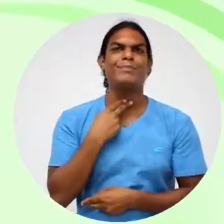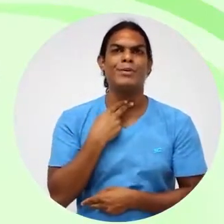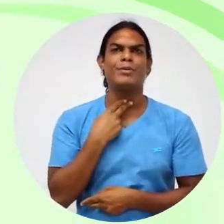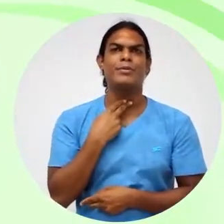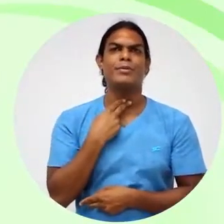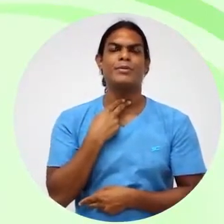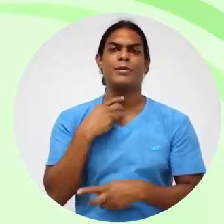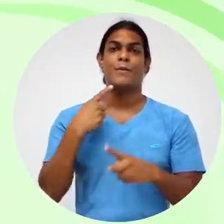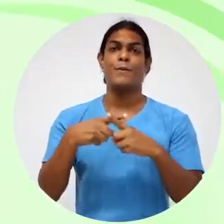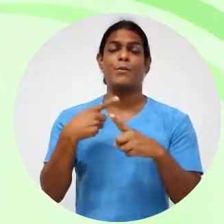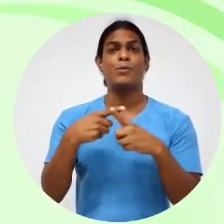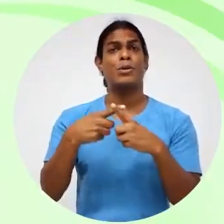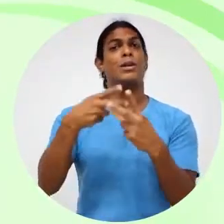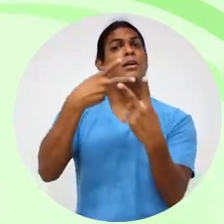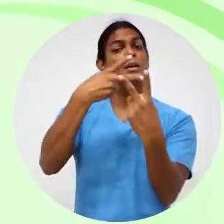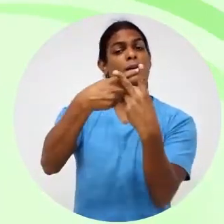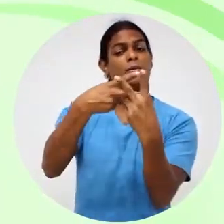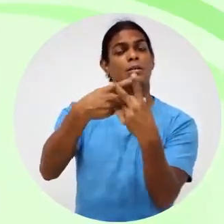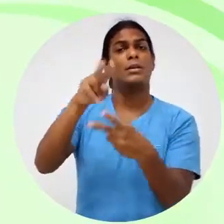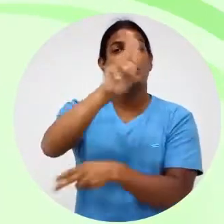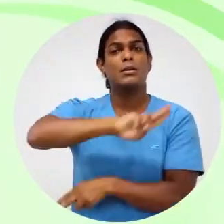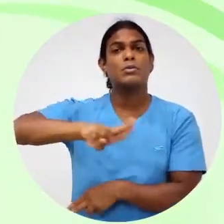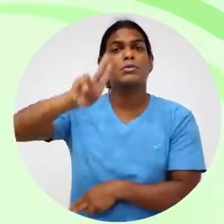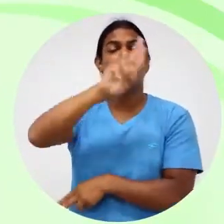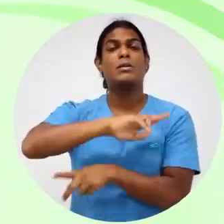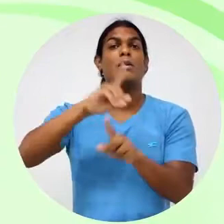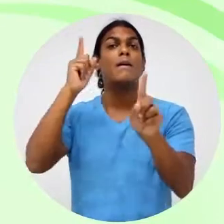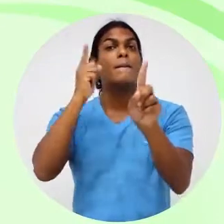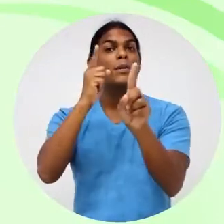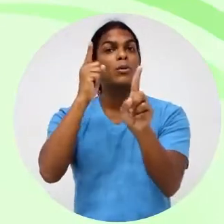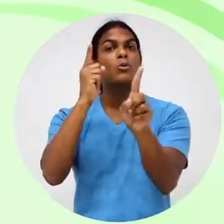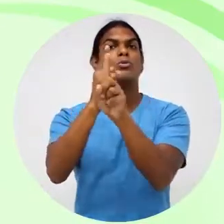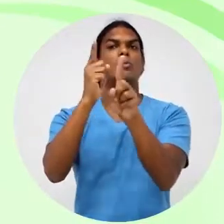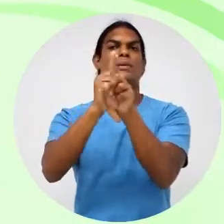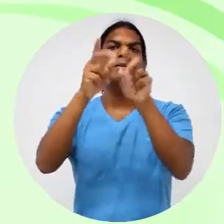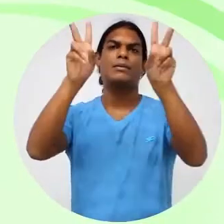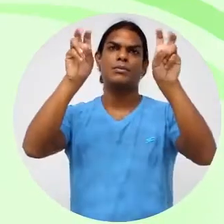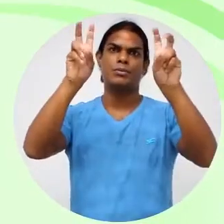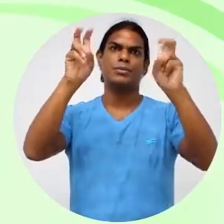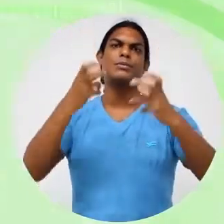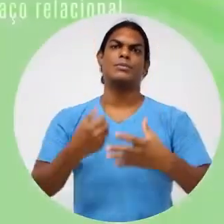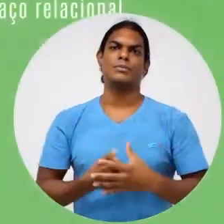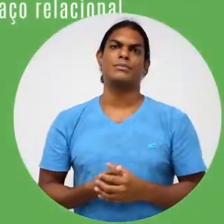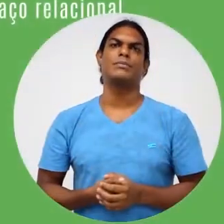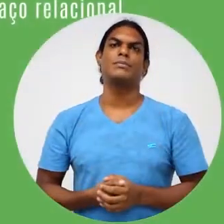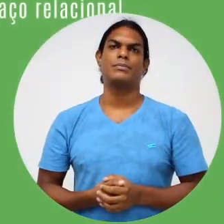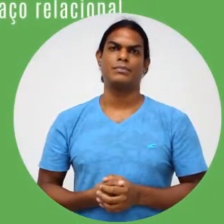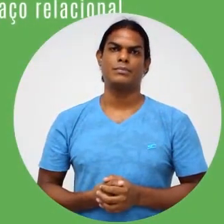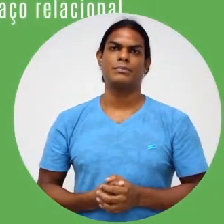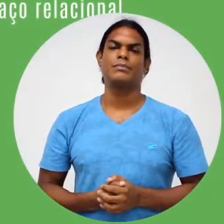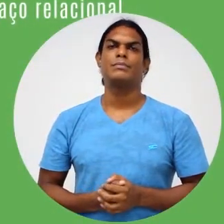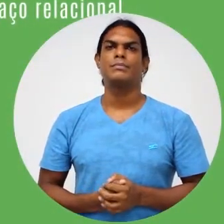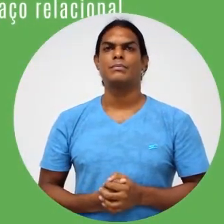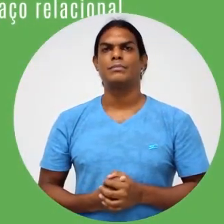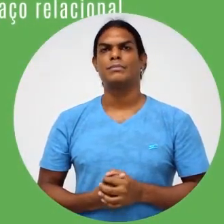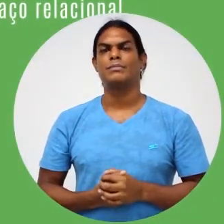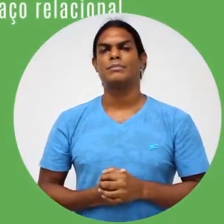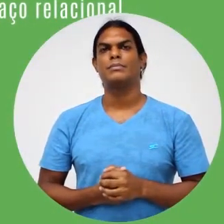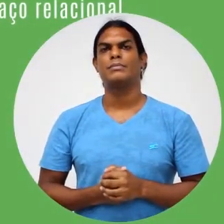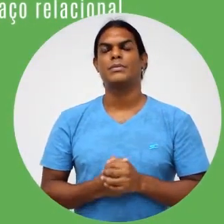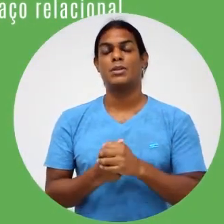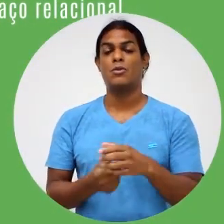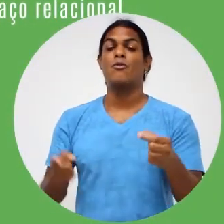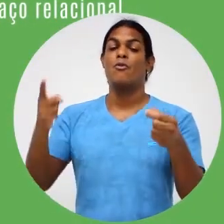que me remeta a todas as coisas que foram publicadas com aquele termo, tá bem? Voltando aqui para o nosso quadro,